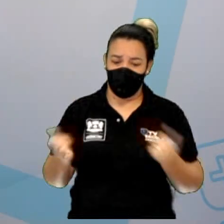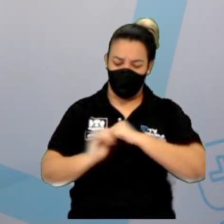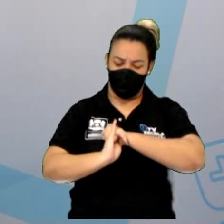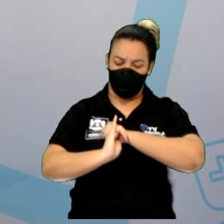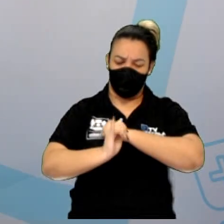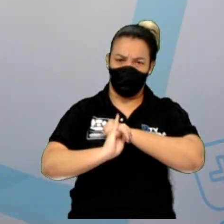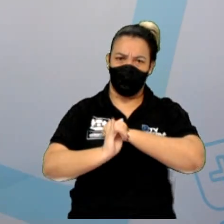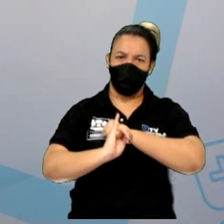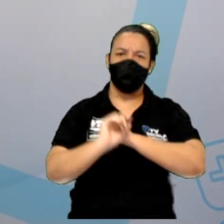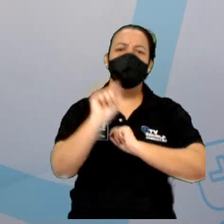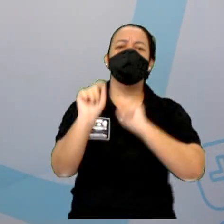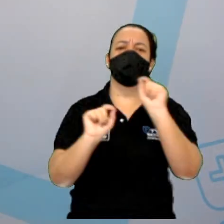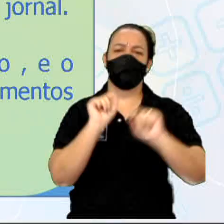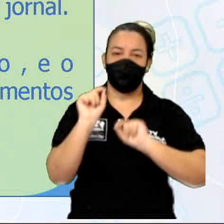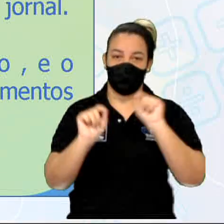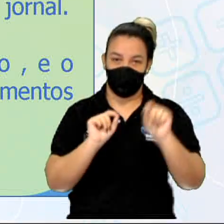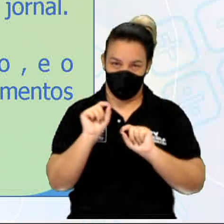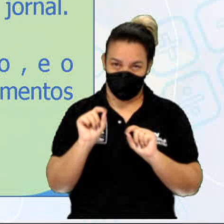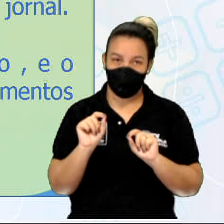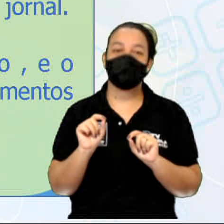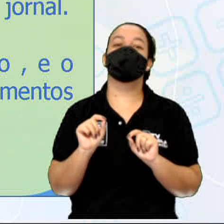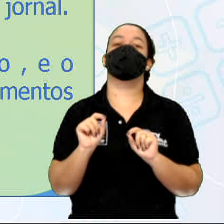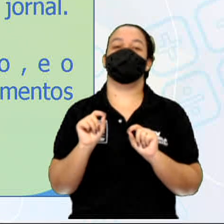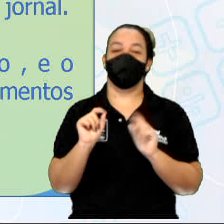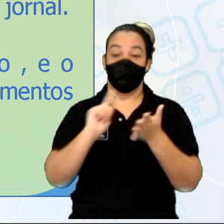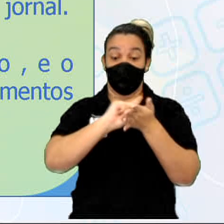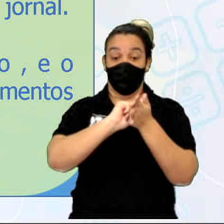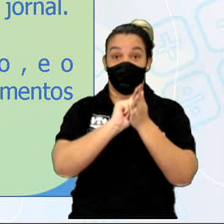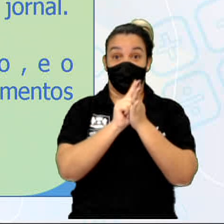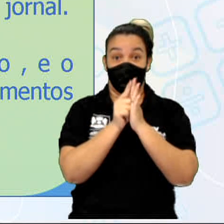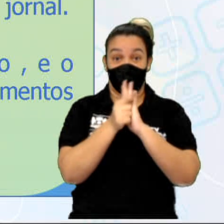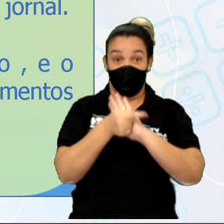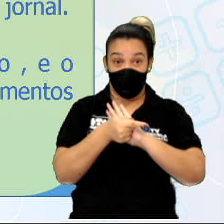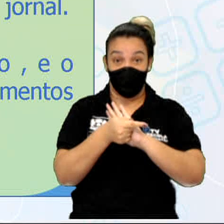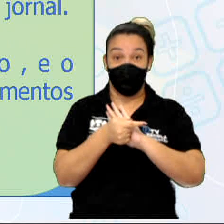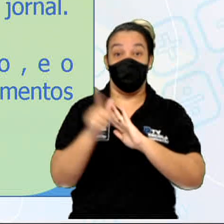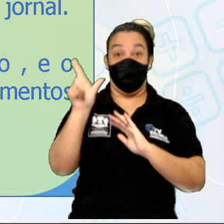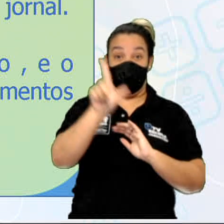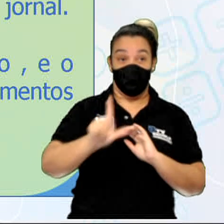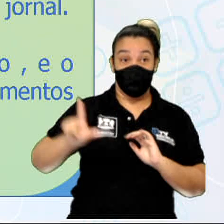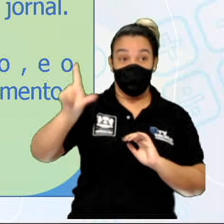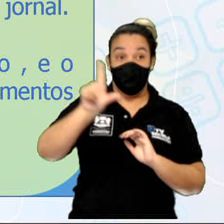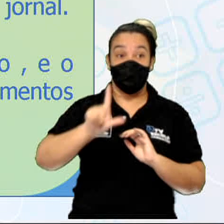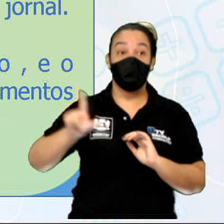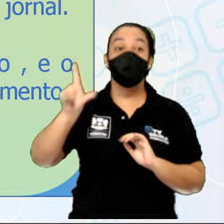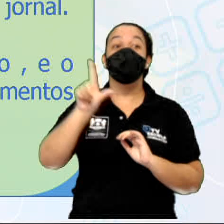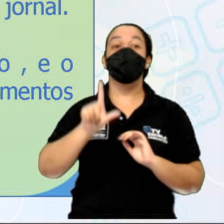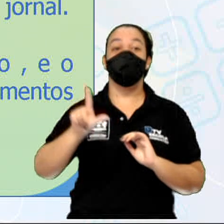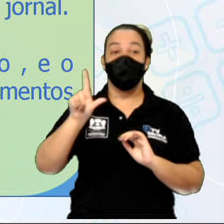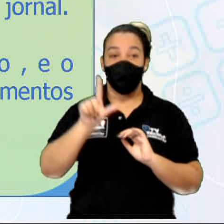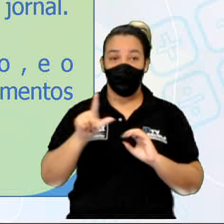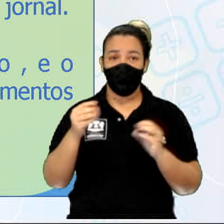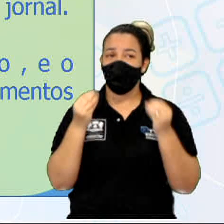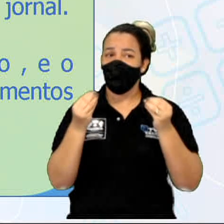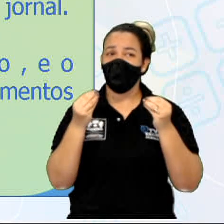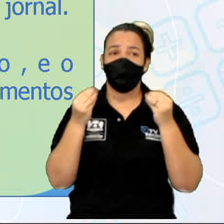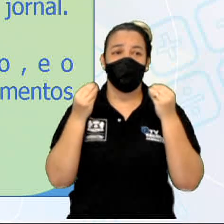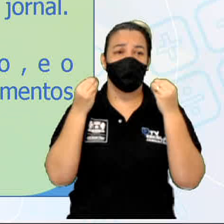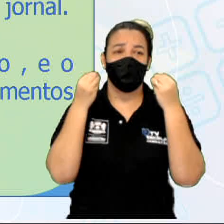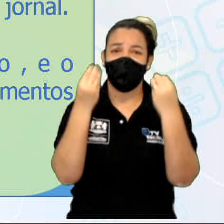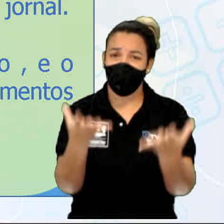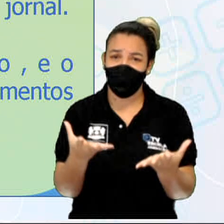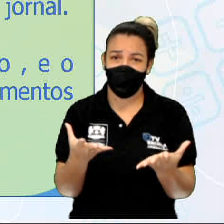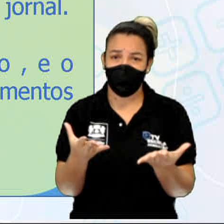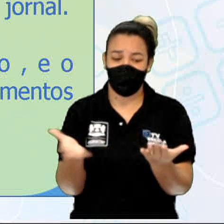crônica? É o único gênero literário produzido essencialmente para ser veiculado na imprensa, seja